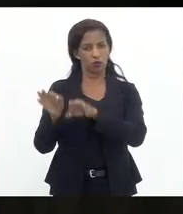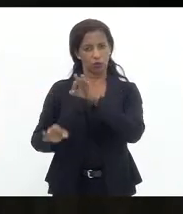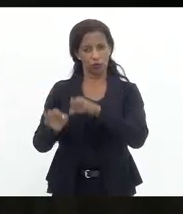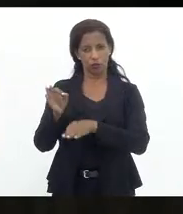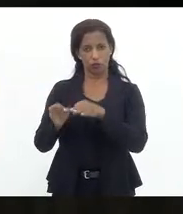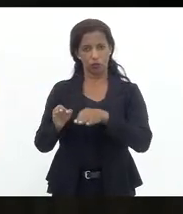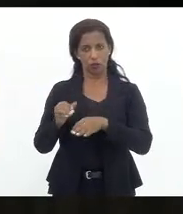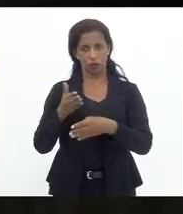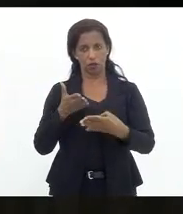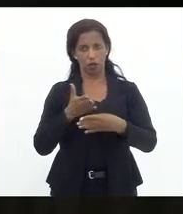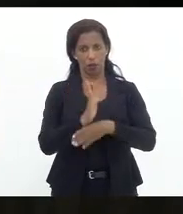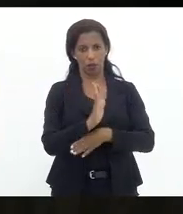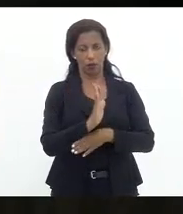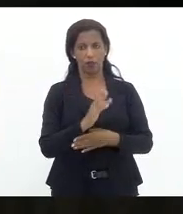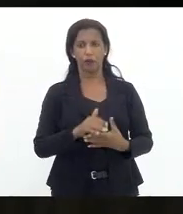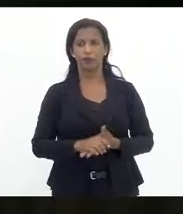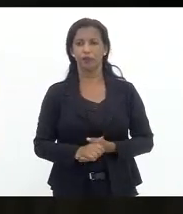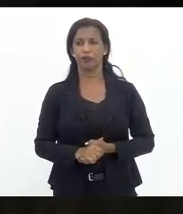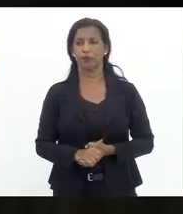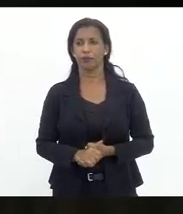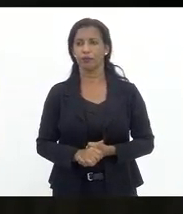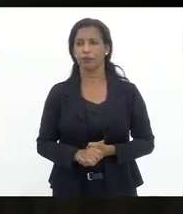aprovam.